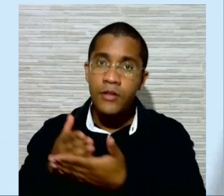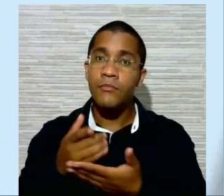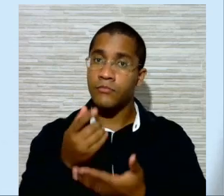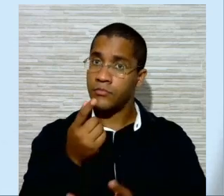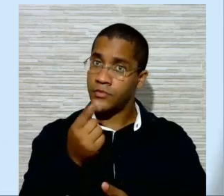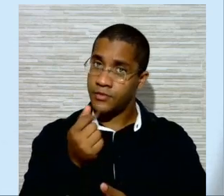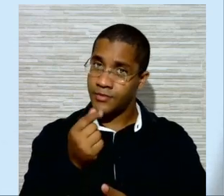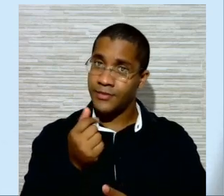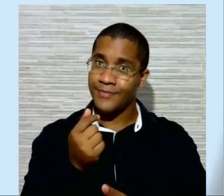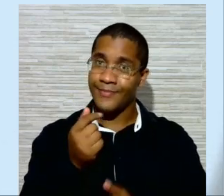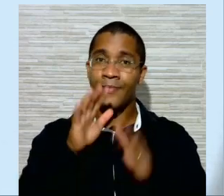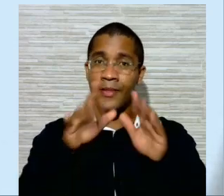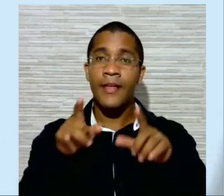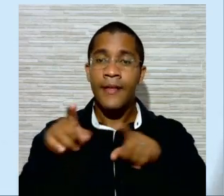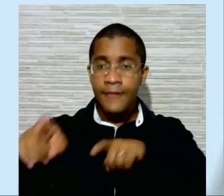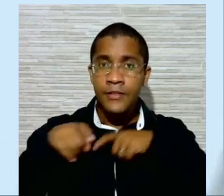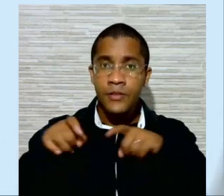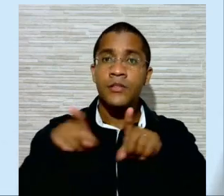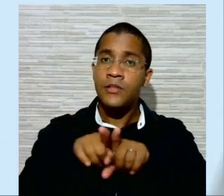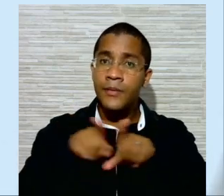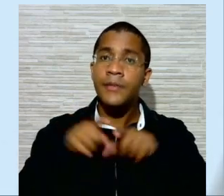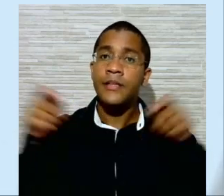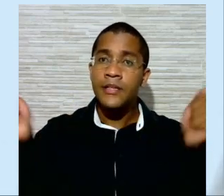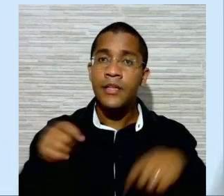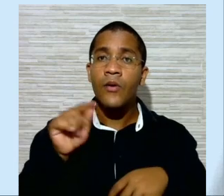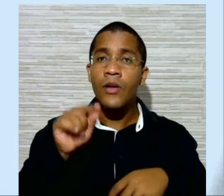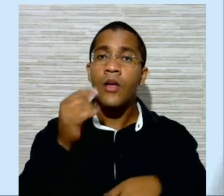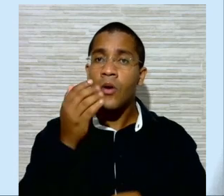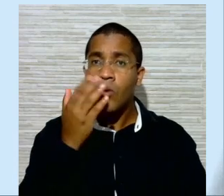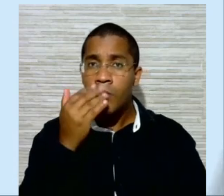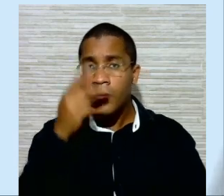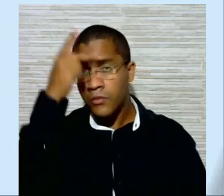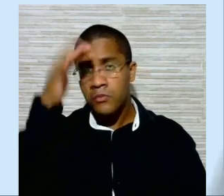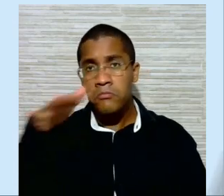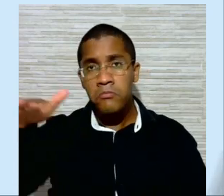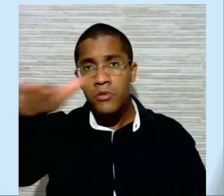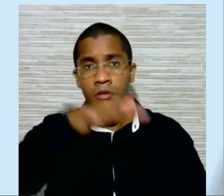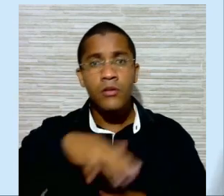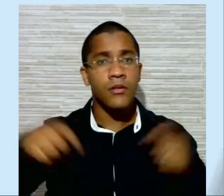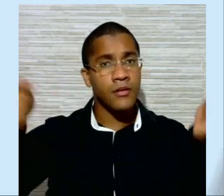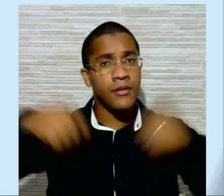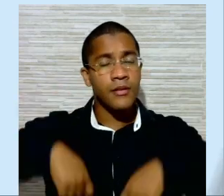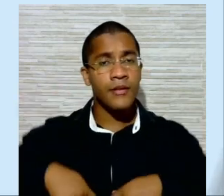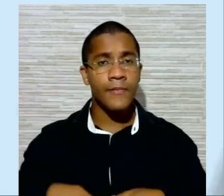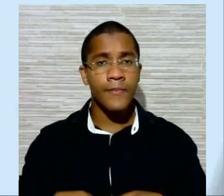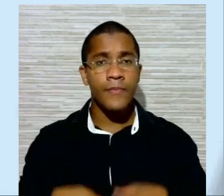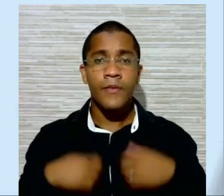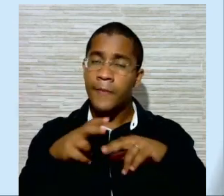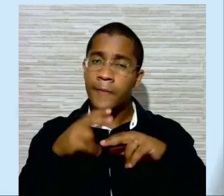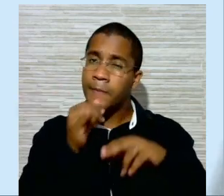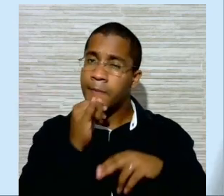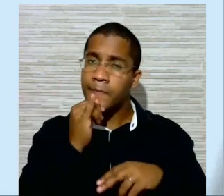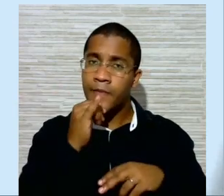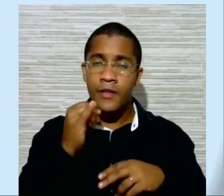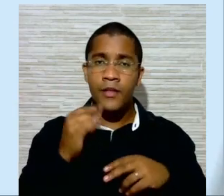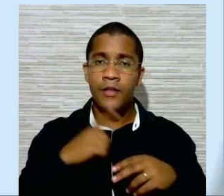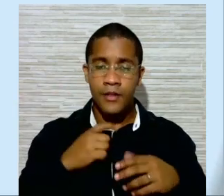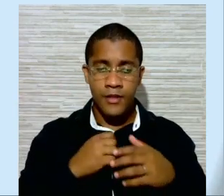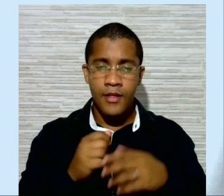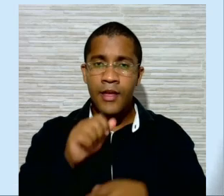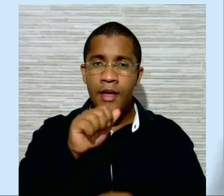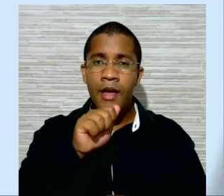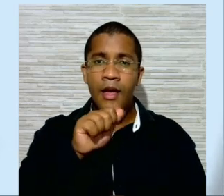A agricultura, gente, ela serve também para o uso, né, e alimentação das pessoas. Então, por exemplo, uma